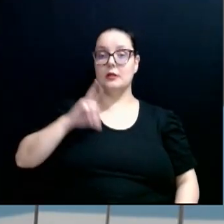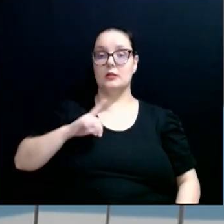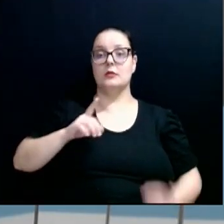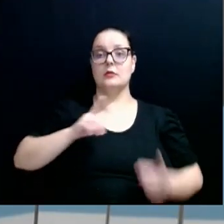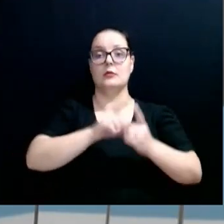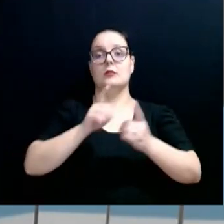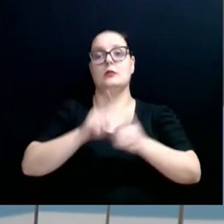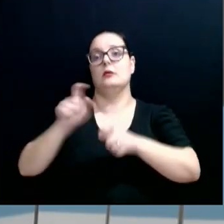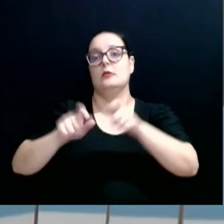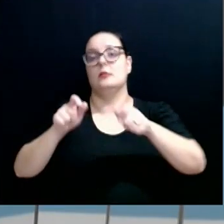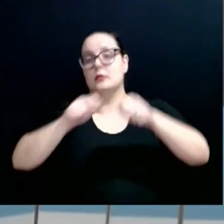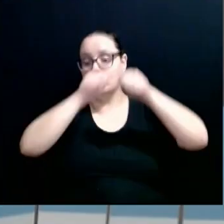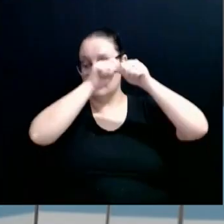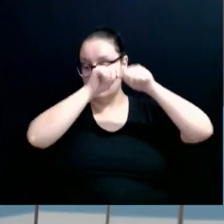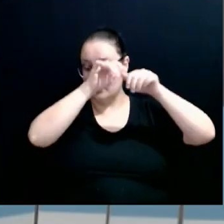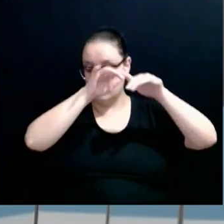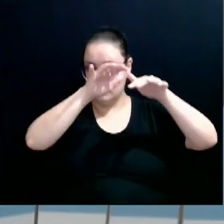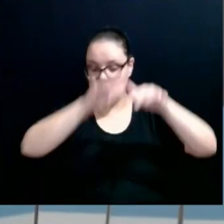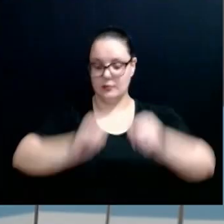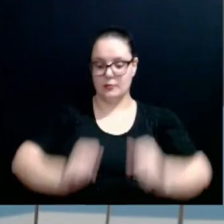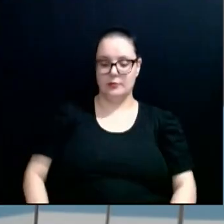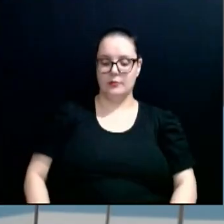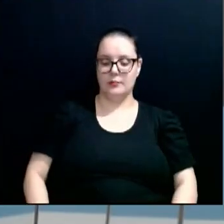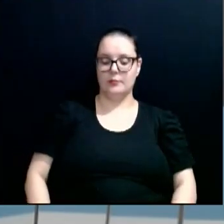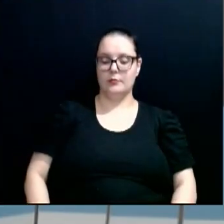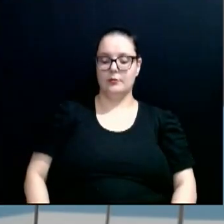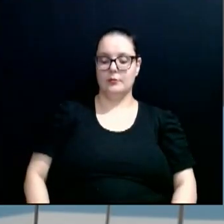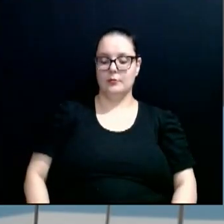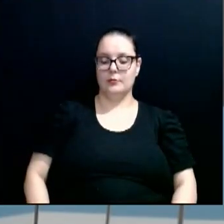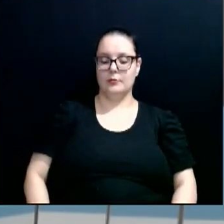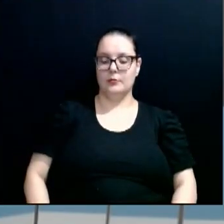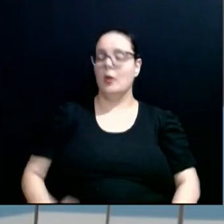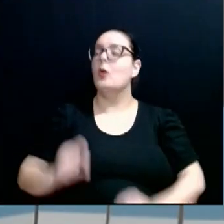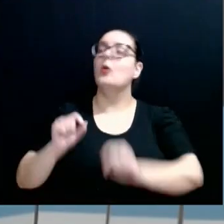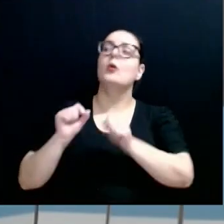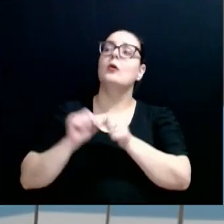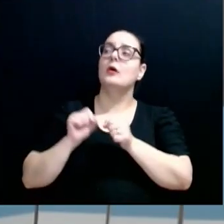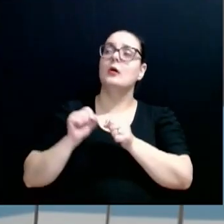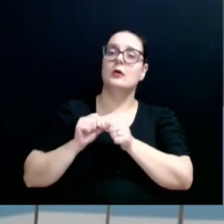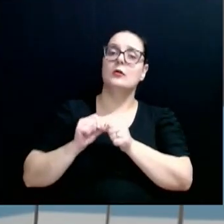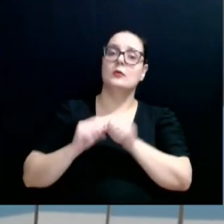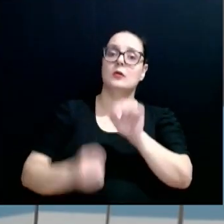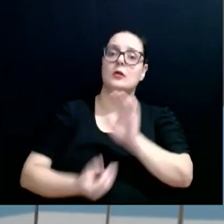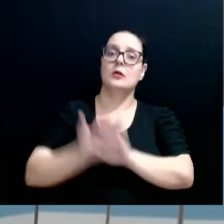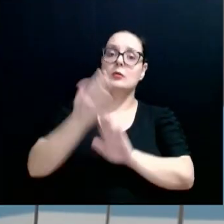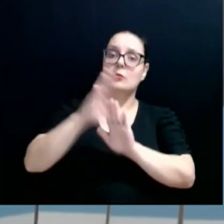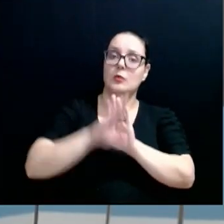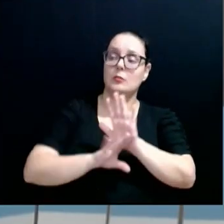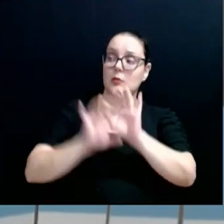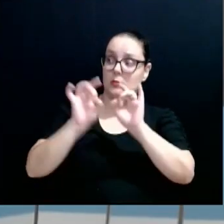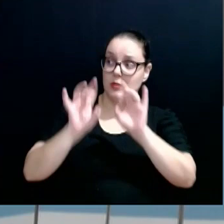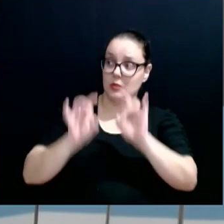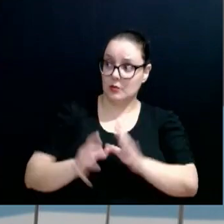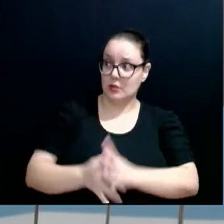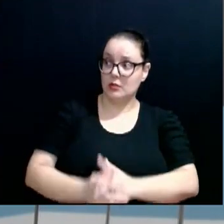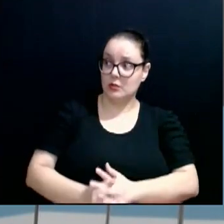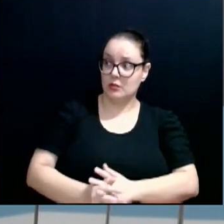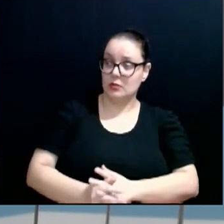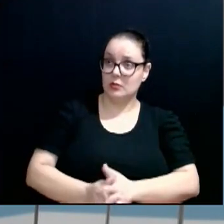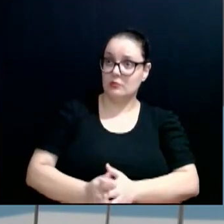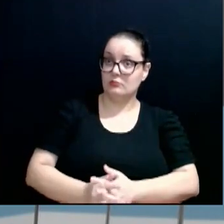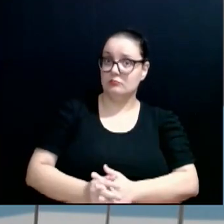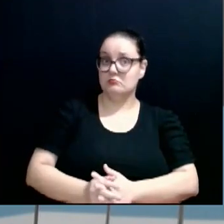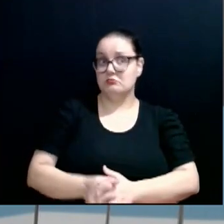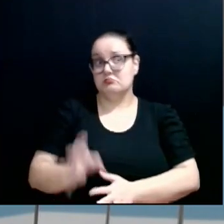autismo. Bom, o que a gente vai fazer? Vai criar um programa específico ou vai só alterar a lei